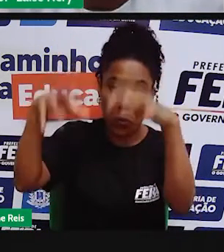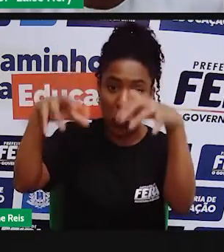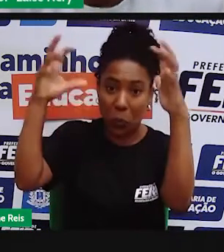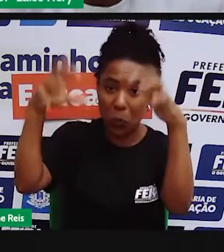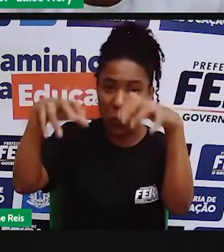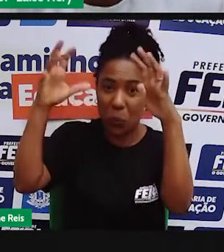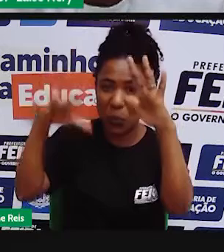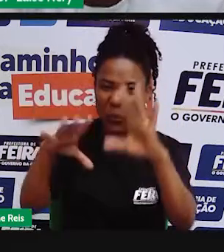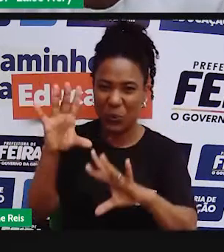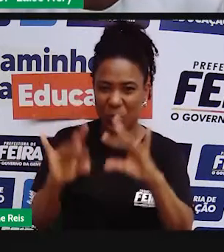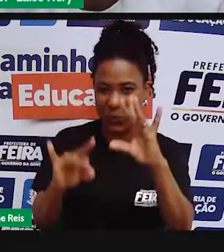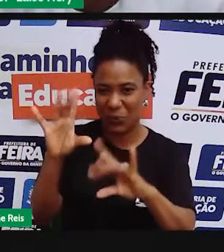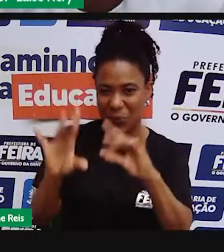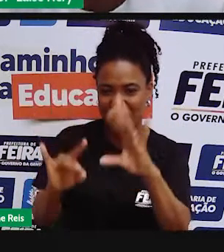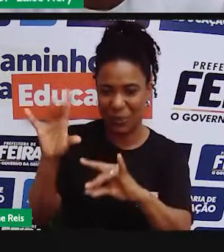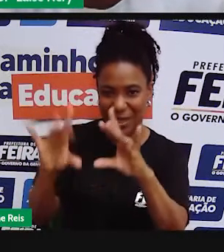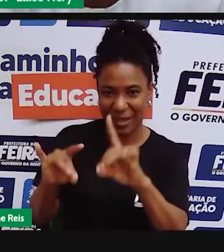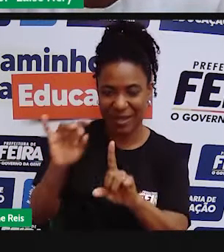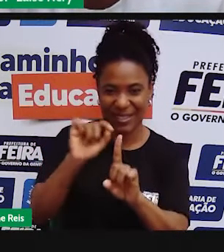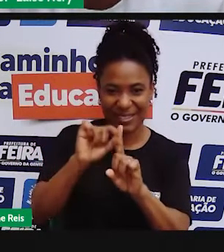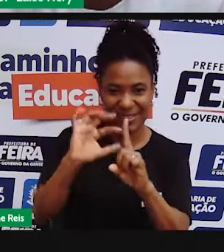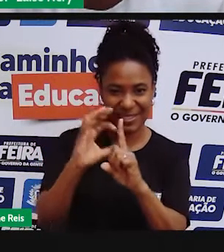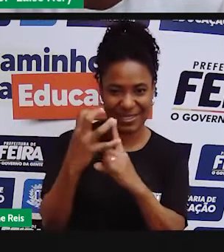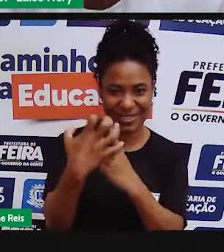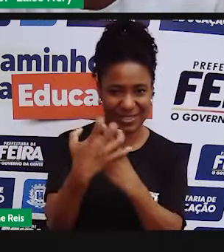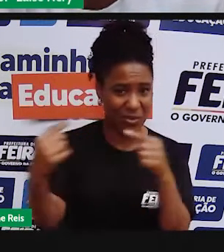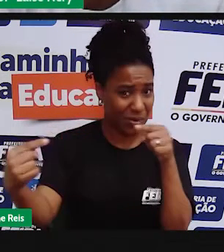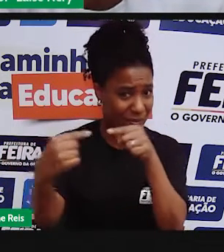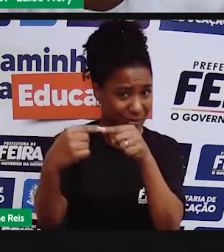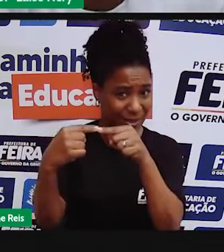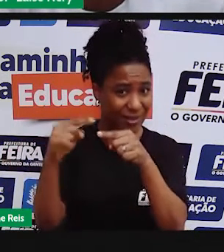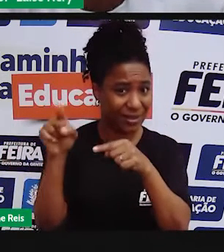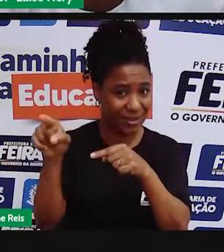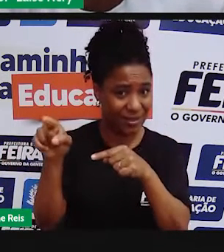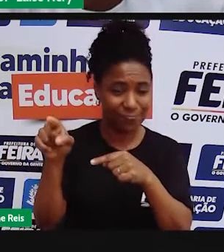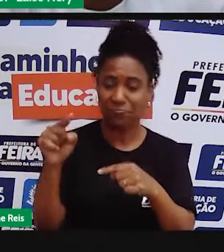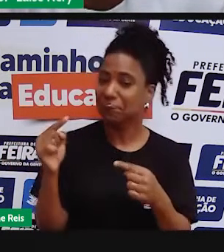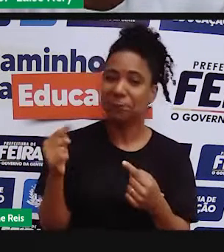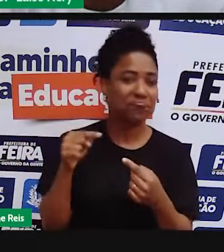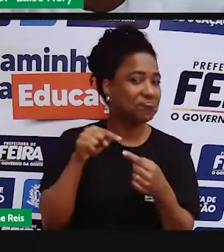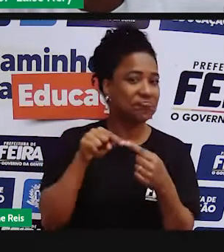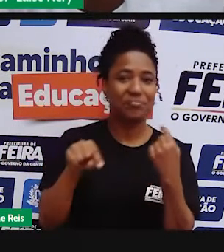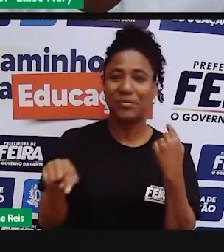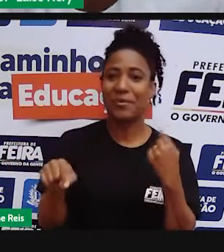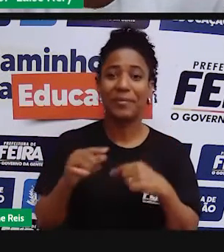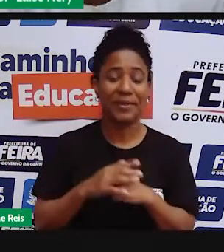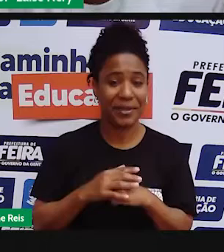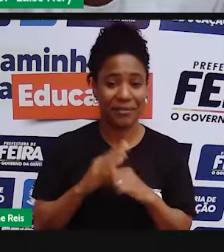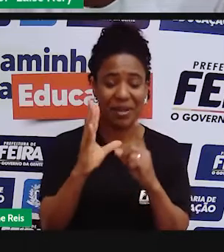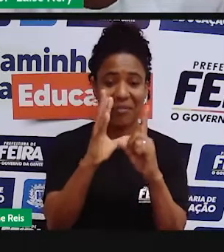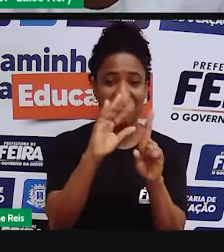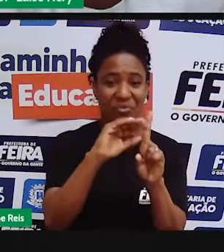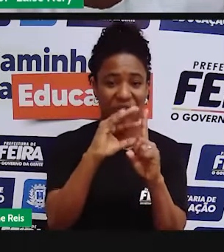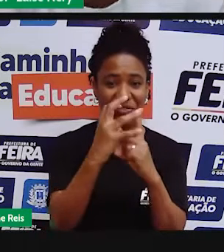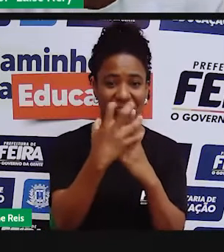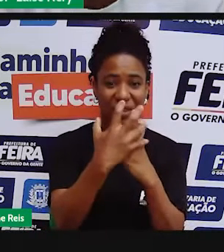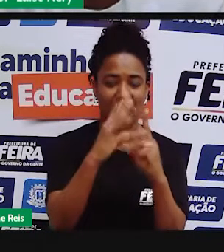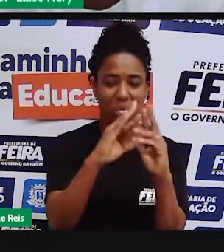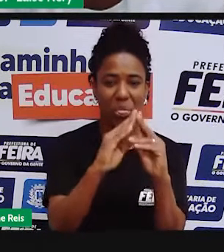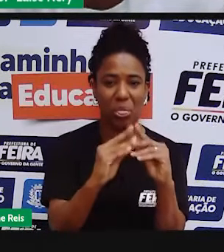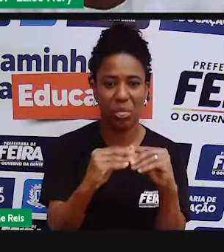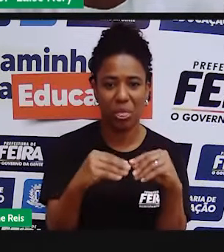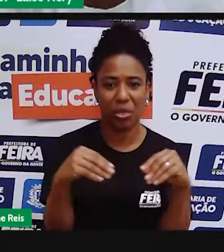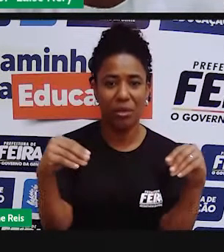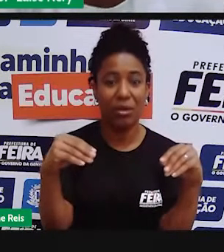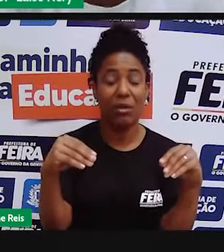por exemplo, que chove muito, que a terra é muito molhada? Não tem condição, ele vai morrer também.